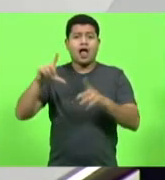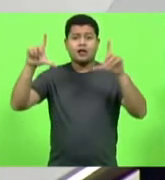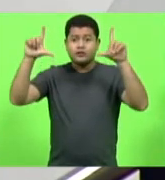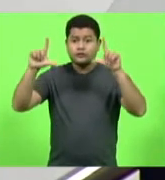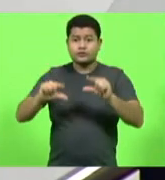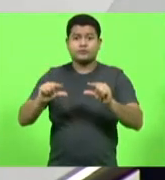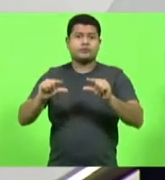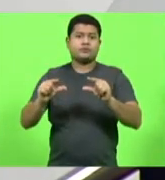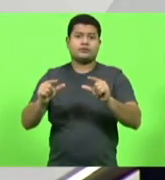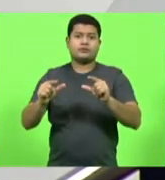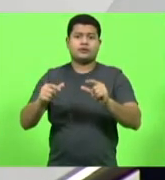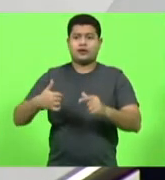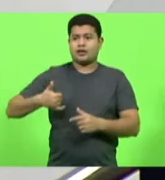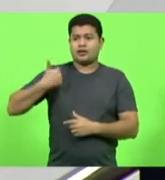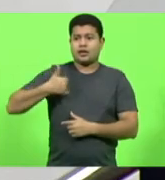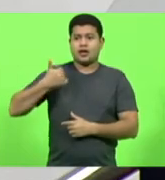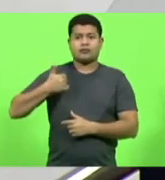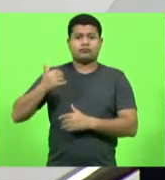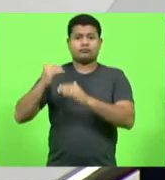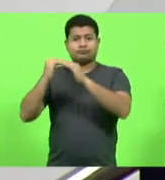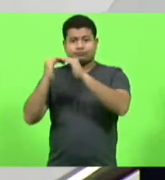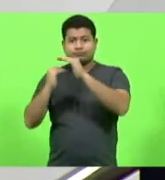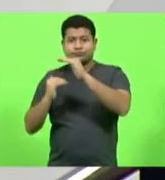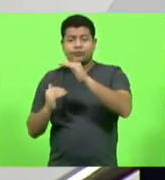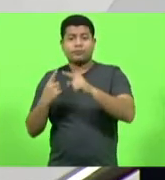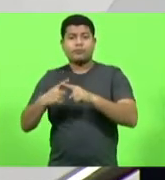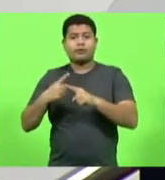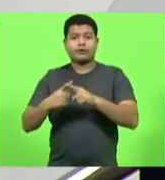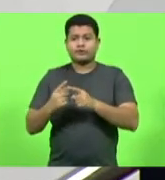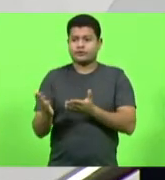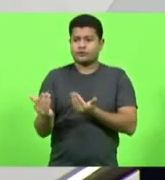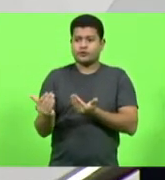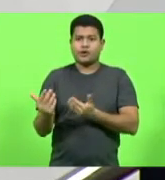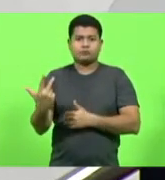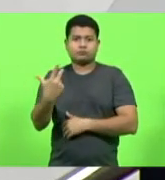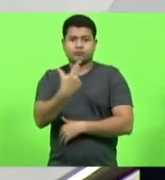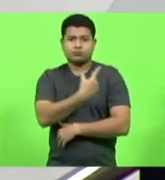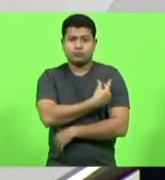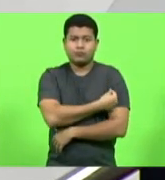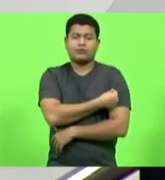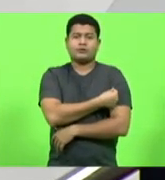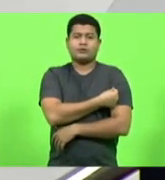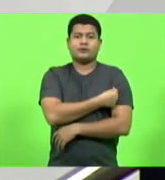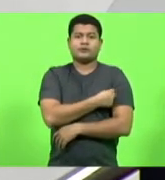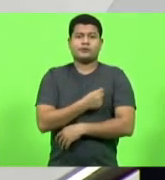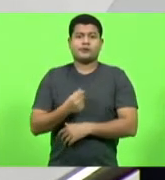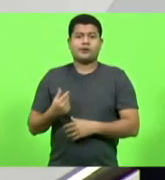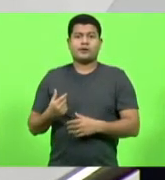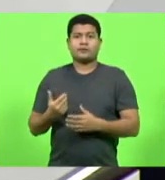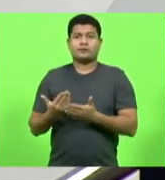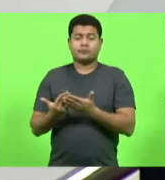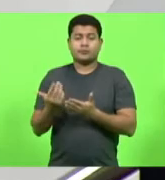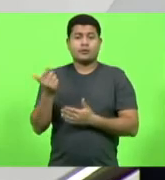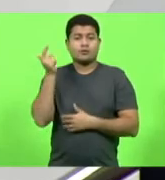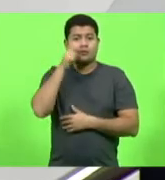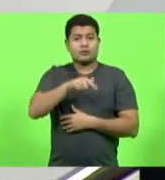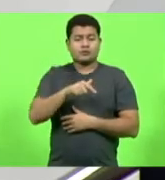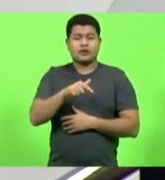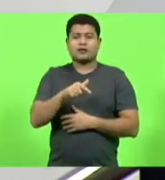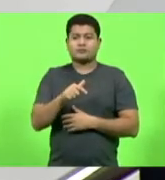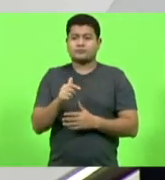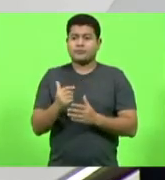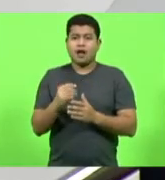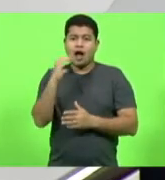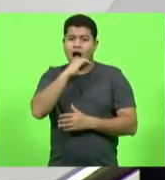idade. Porque quanto mais jovem, mais defesas e menos letalidade.